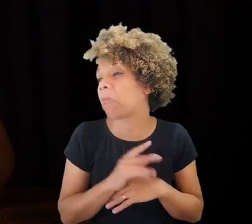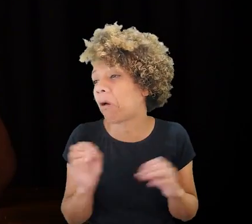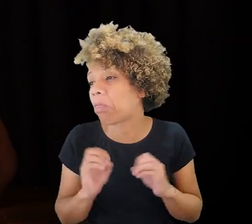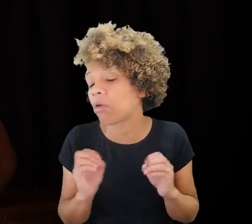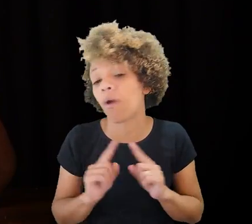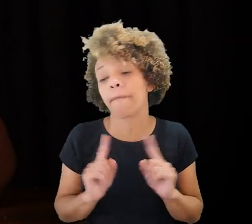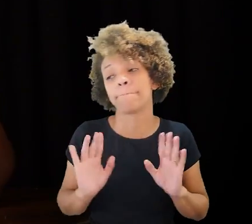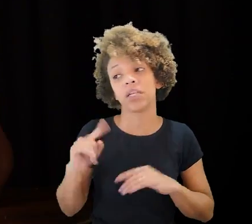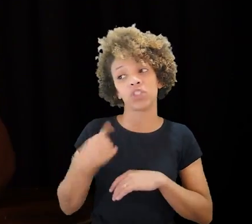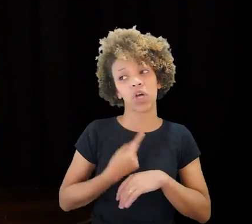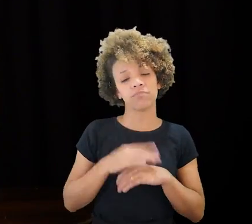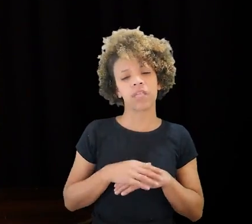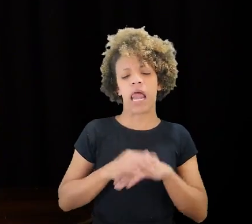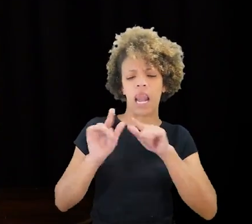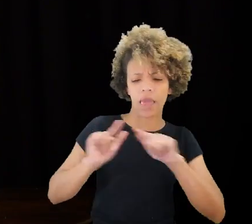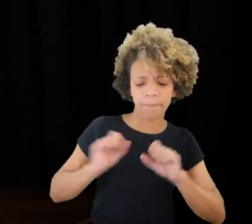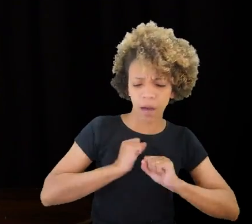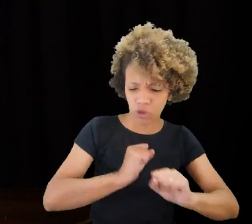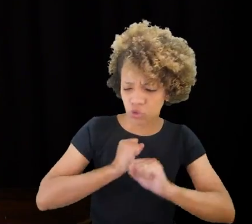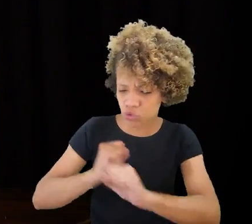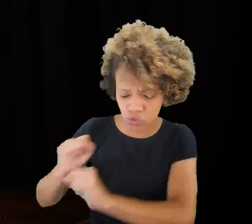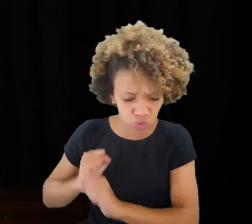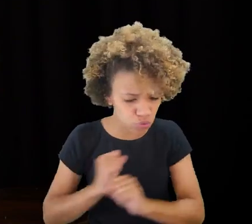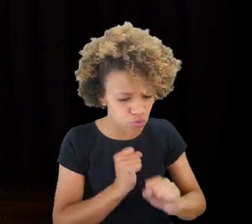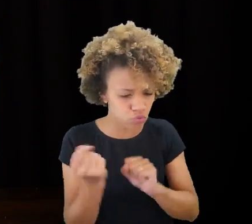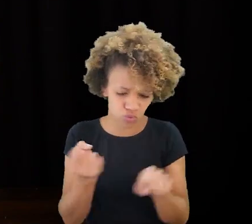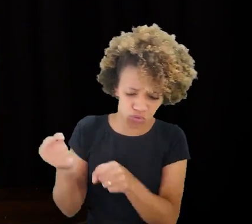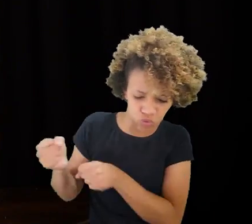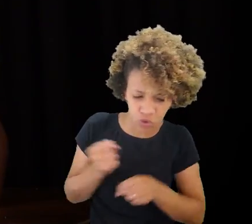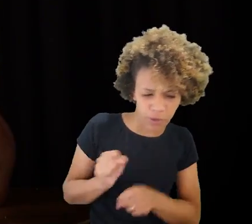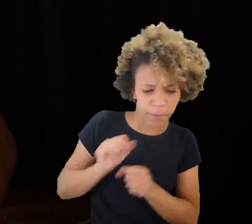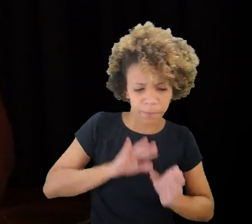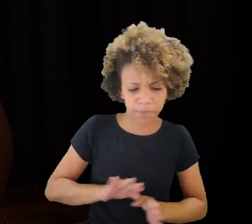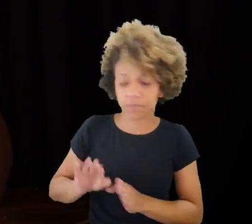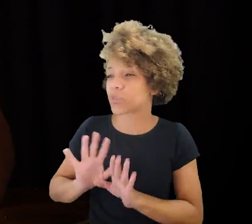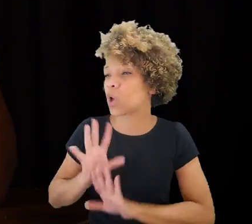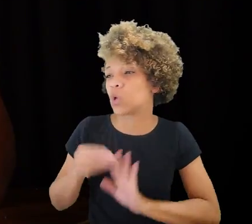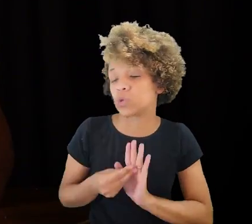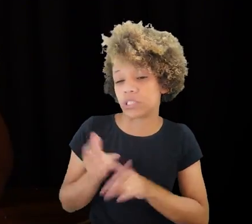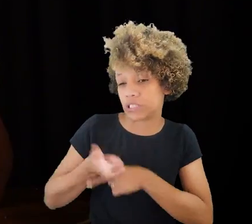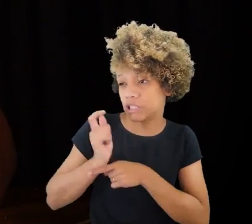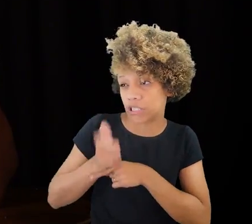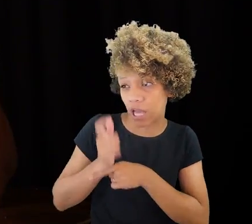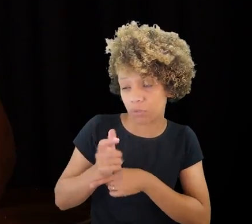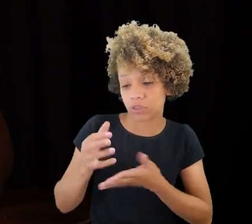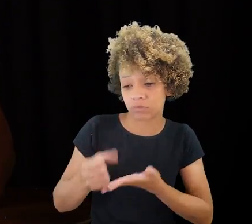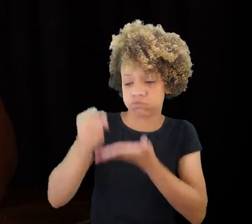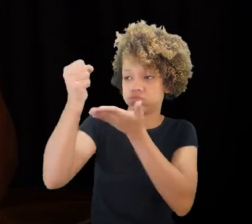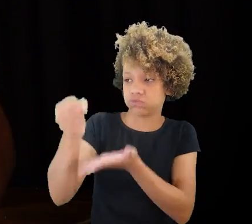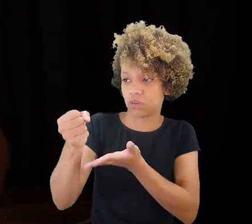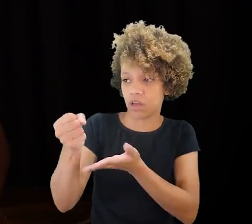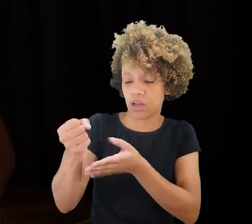nenhuma só é aquela aí nós limpamos tudas as celas você tá liado passa levamos para fora todas as cápsulas de revólver nós deu PR os